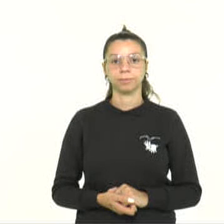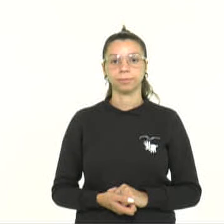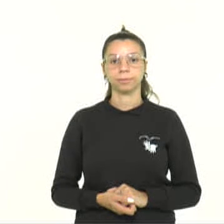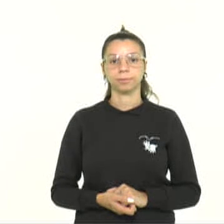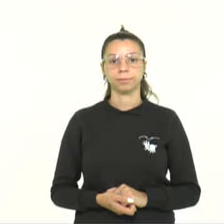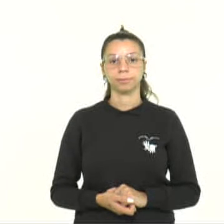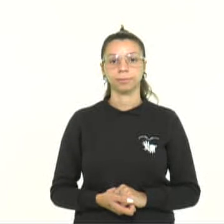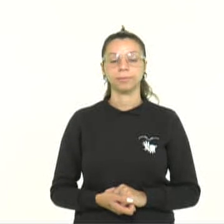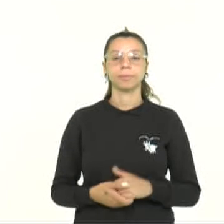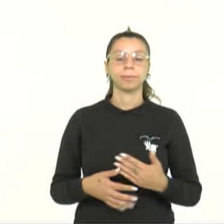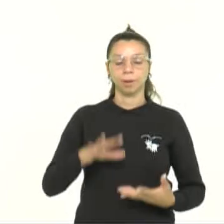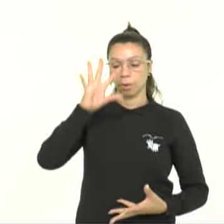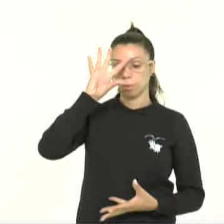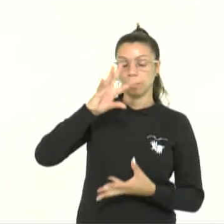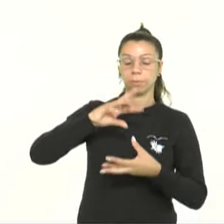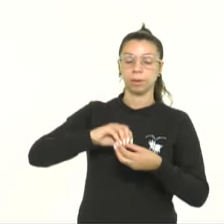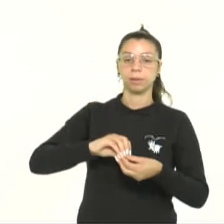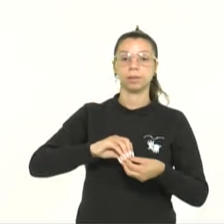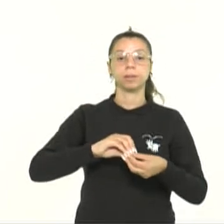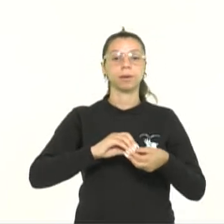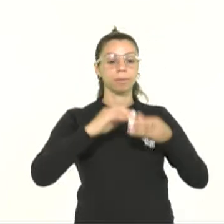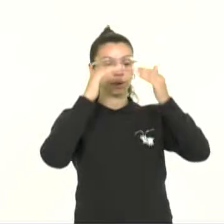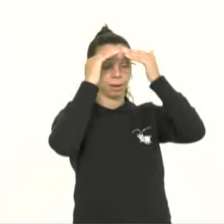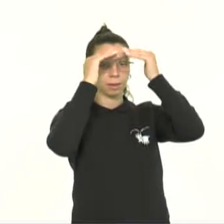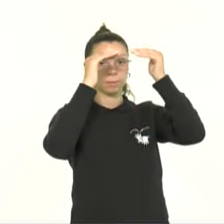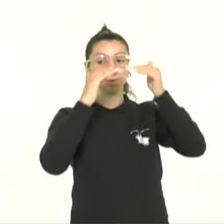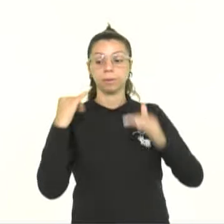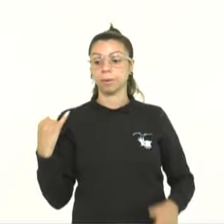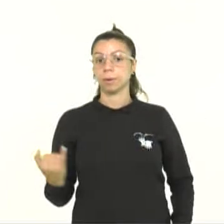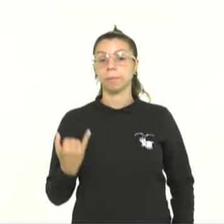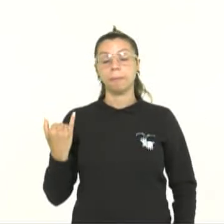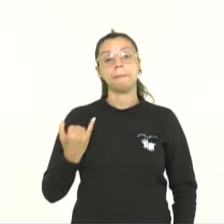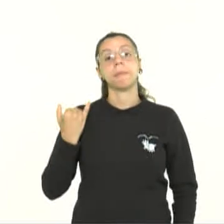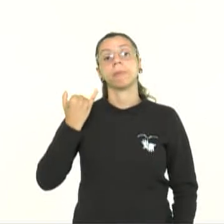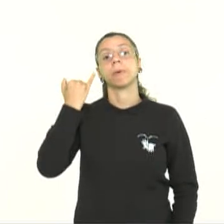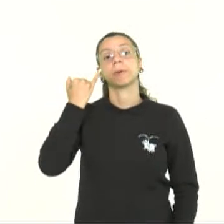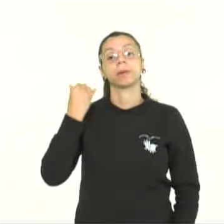que compreensão, respeito é o importante